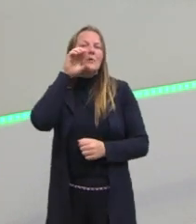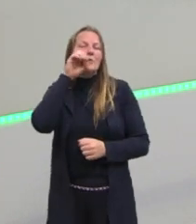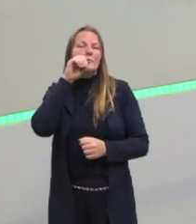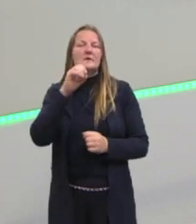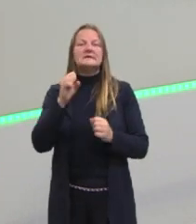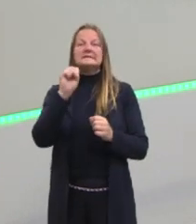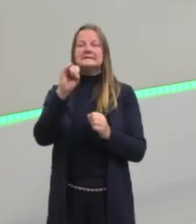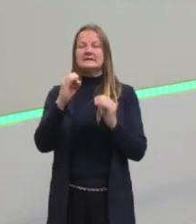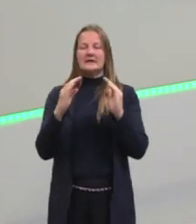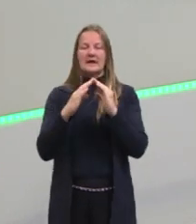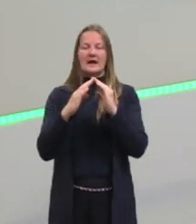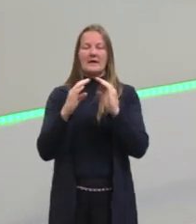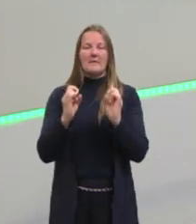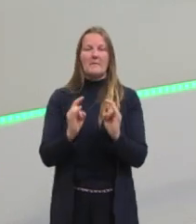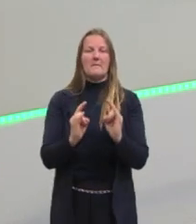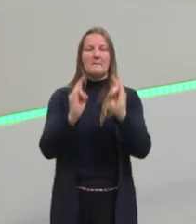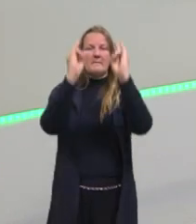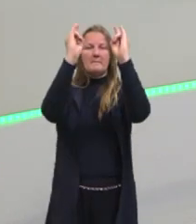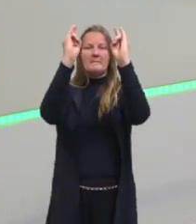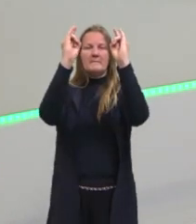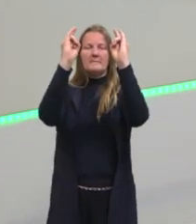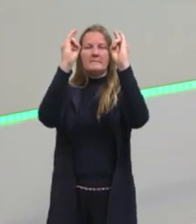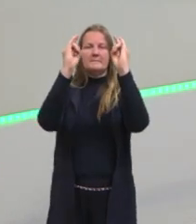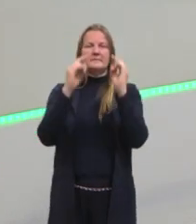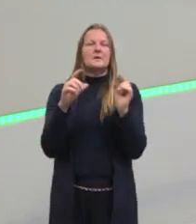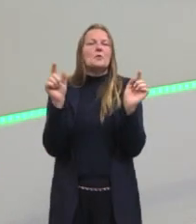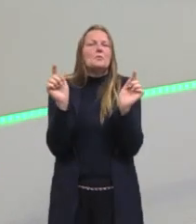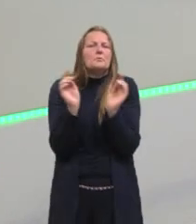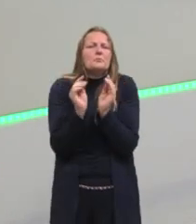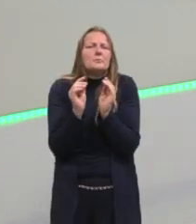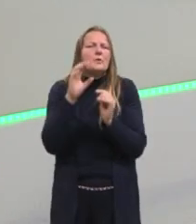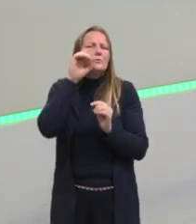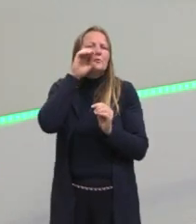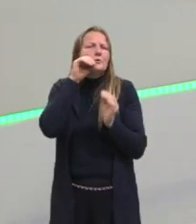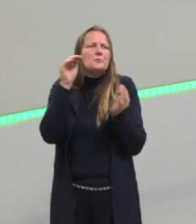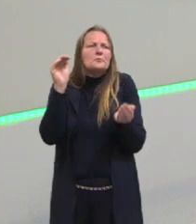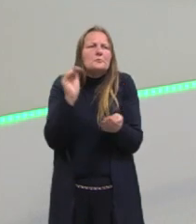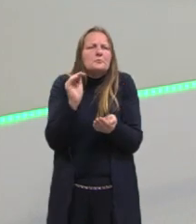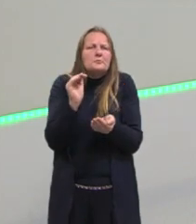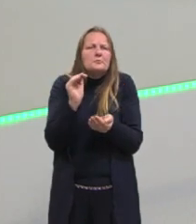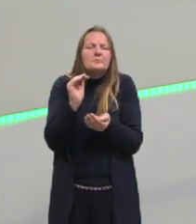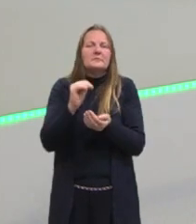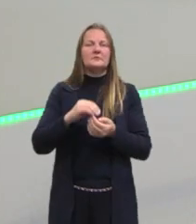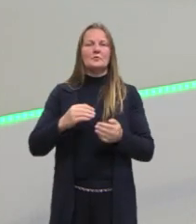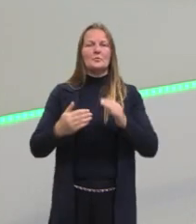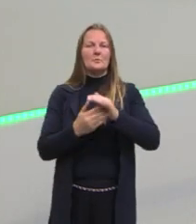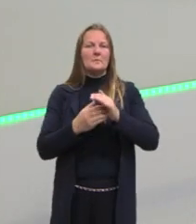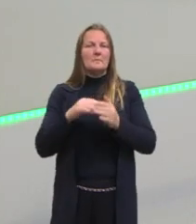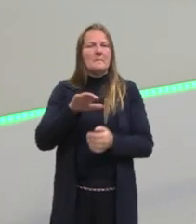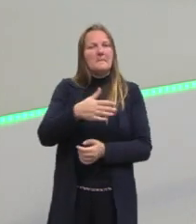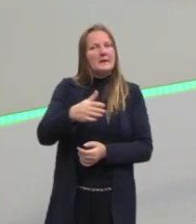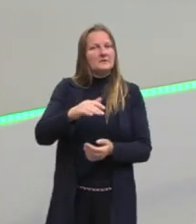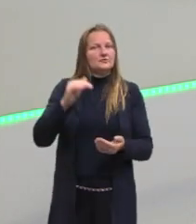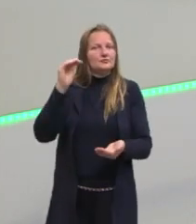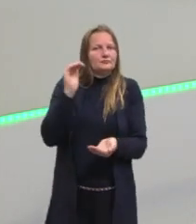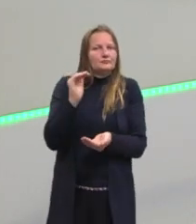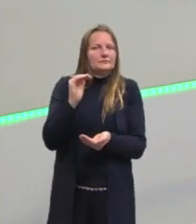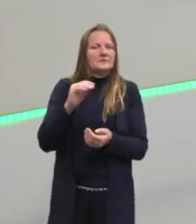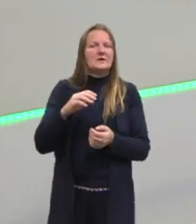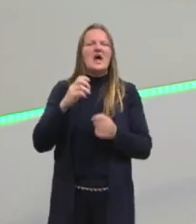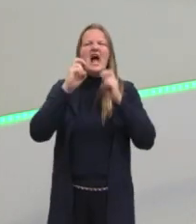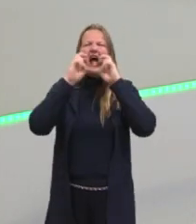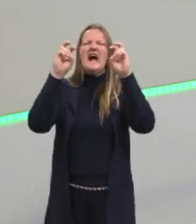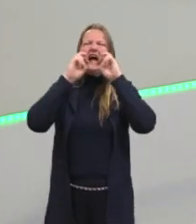apartamento é pequeno, para mim, a melhor raça é um cão que tem um porte pequeno, ou no máximo um porte médio, que não faça